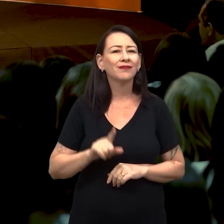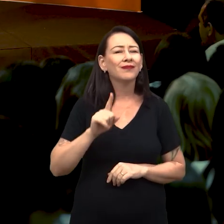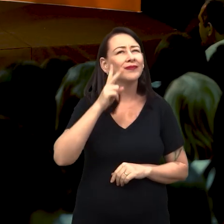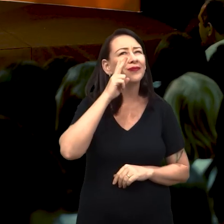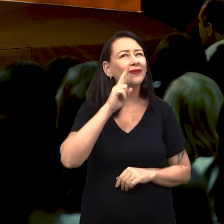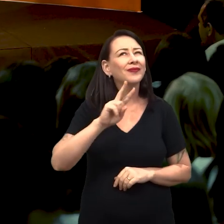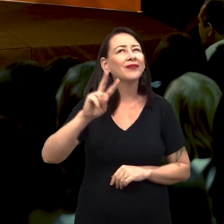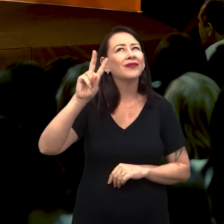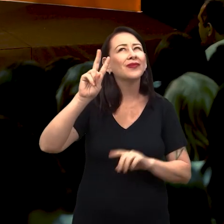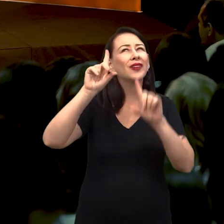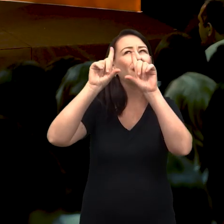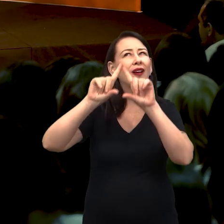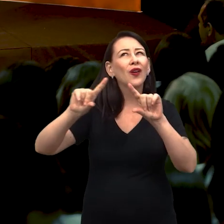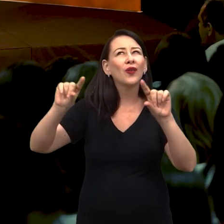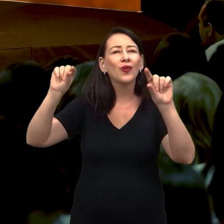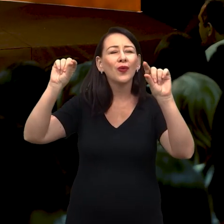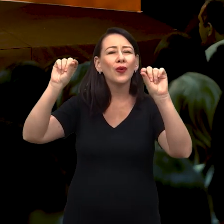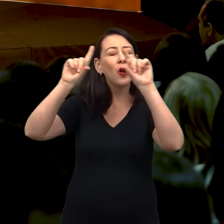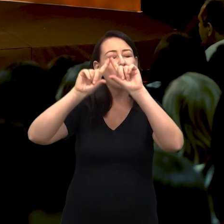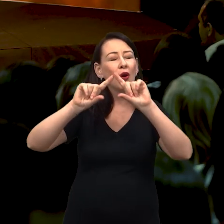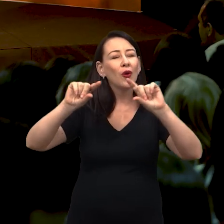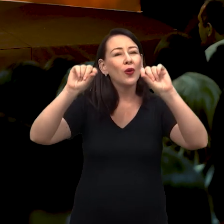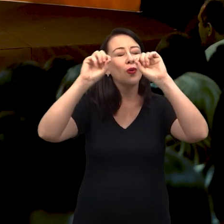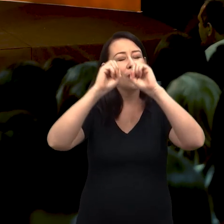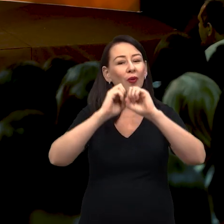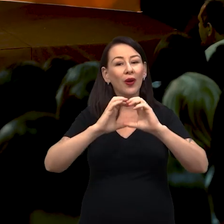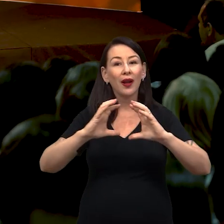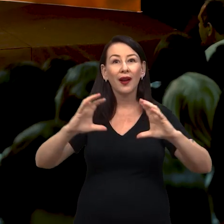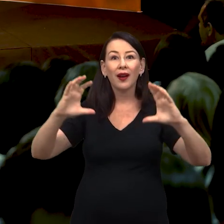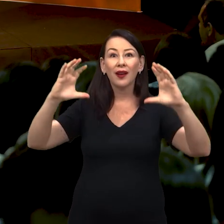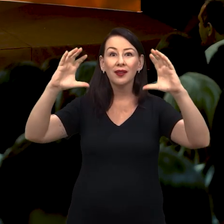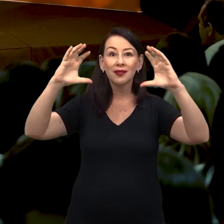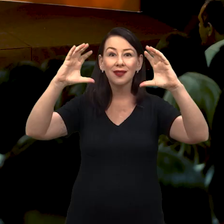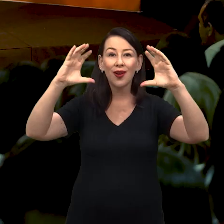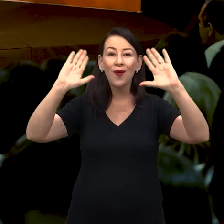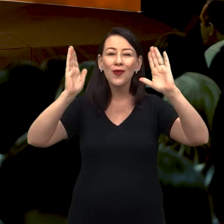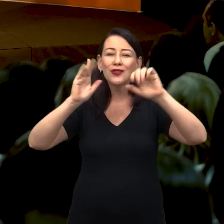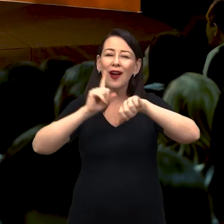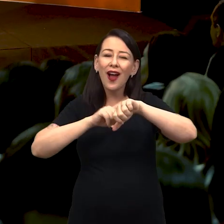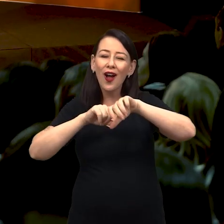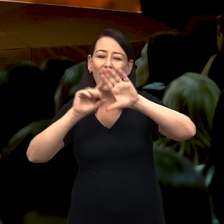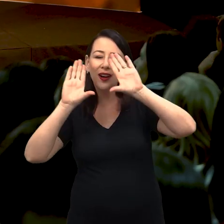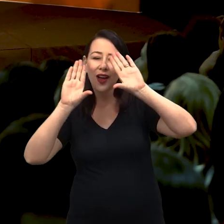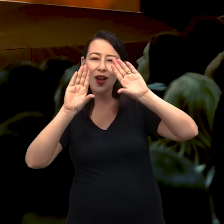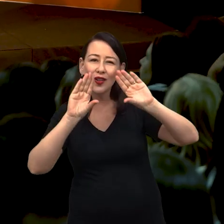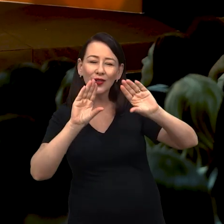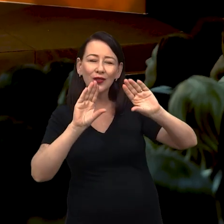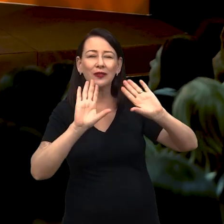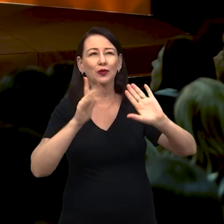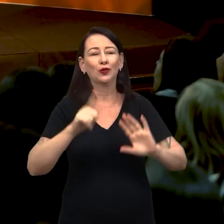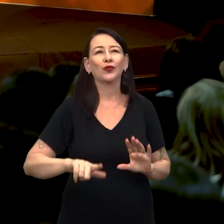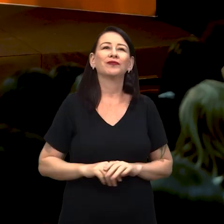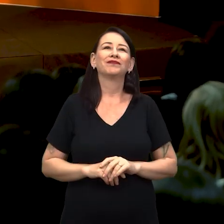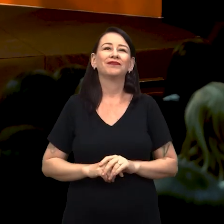lua nasceu e cresceu no além, a noite chegou. Vou